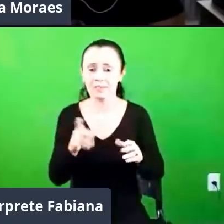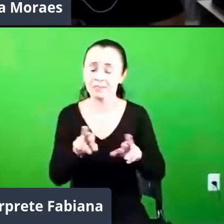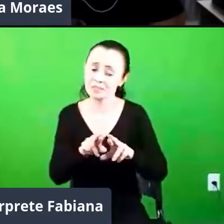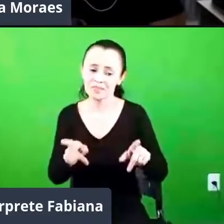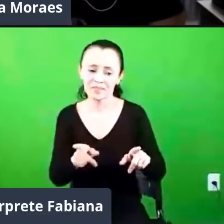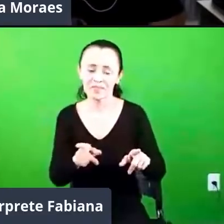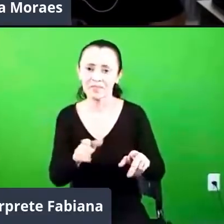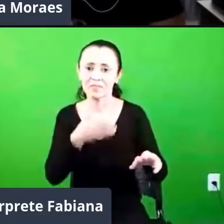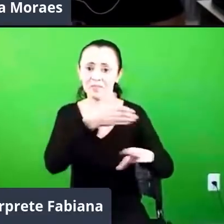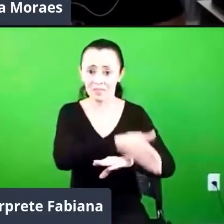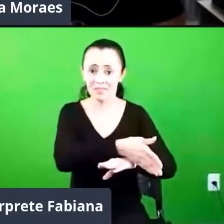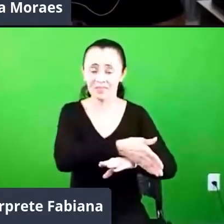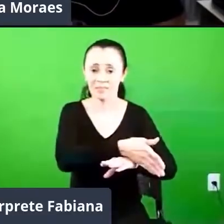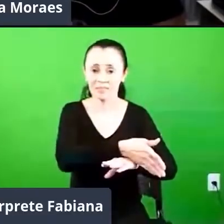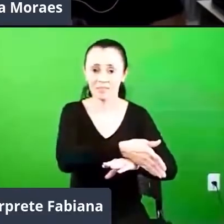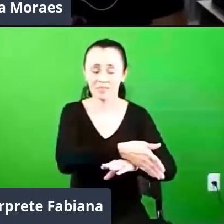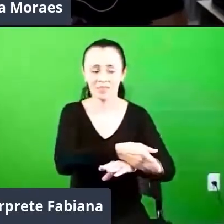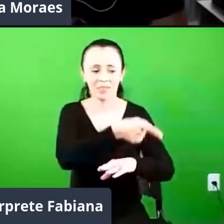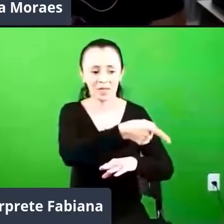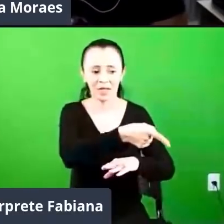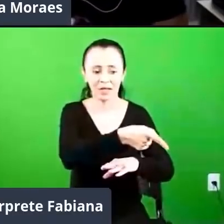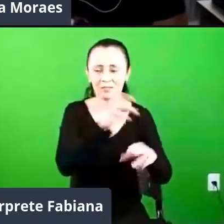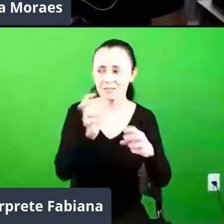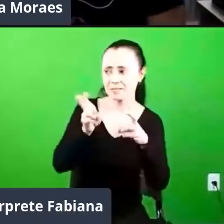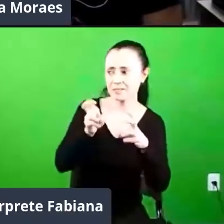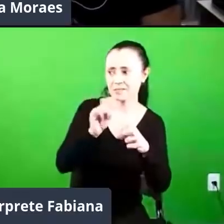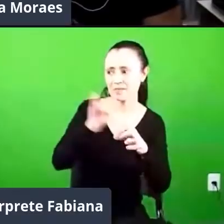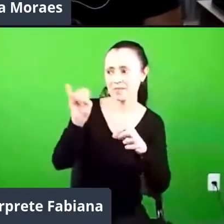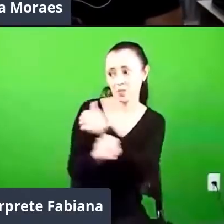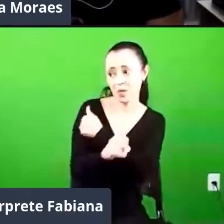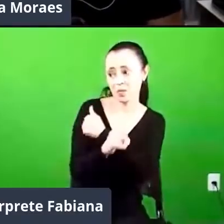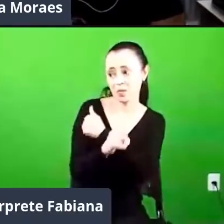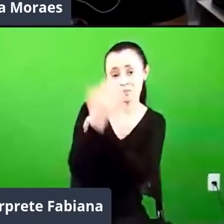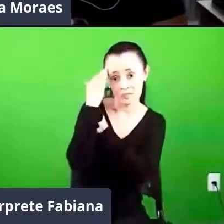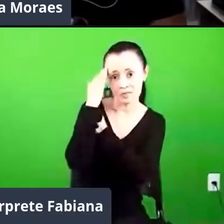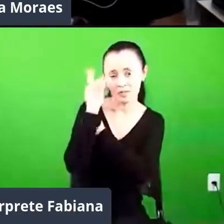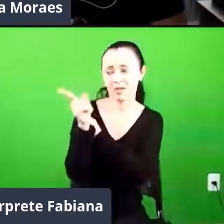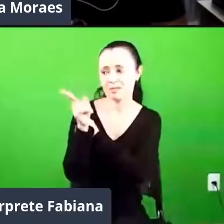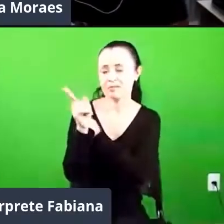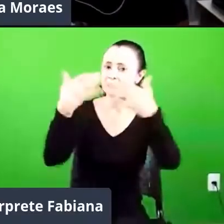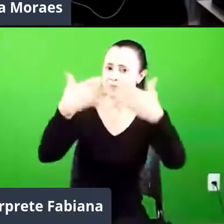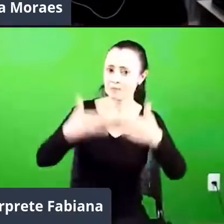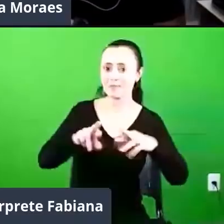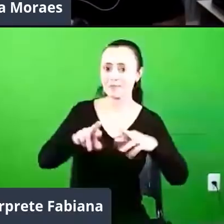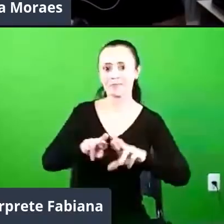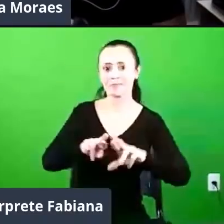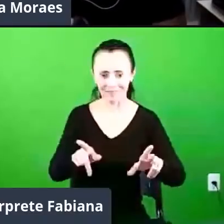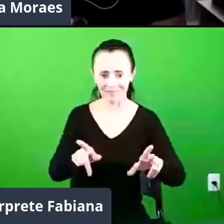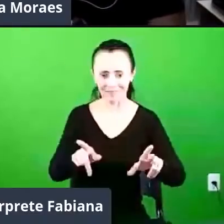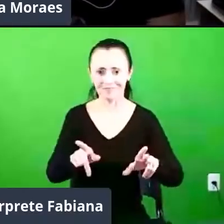explica um conteúdo e o aluno ele não entendeu, então espera aí, dessa maneira que eu expliquei, não deu, então eu vou procurar uma